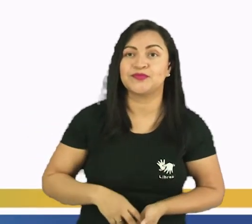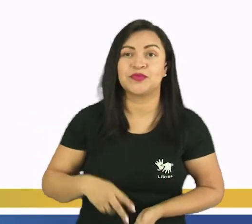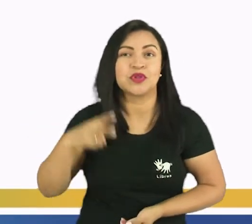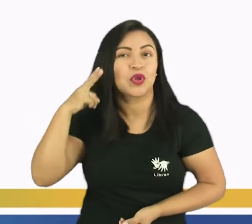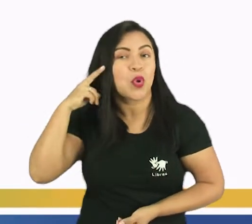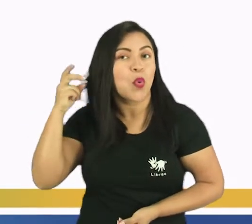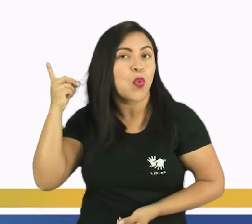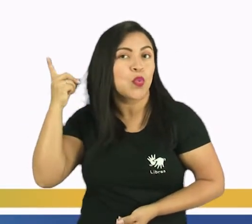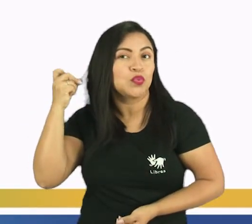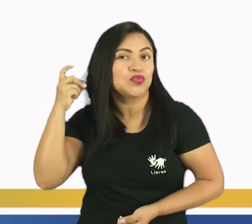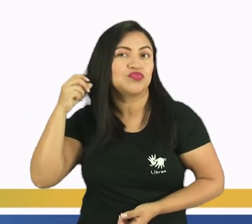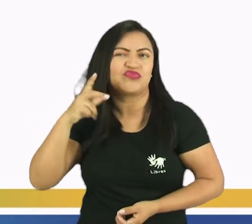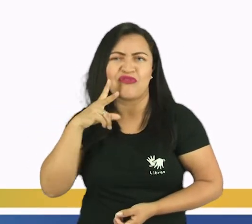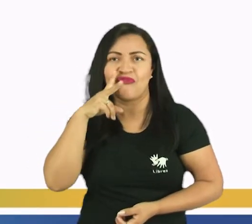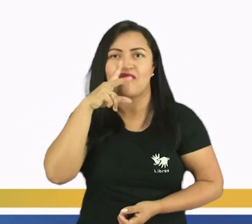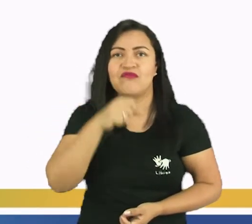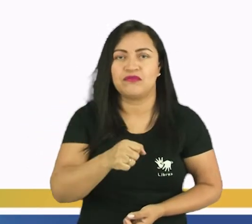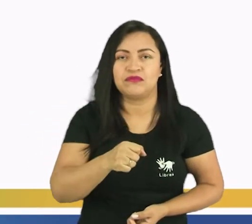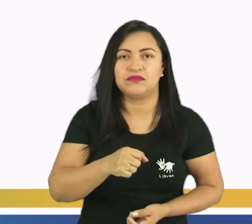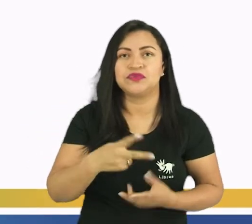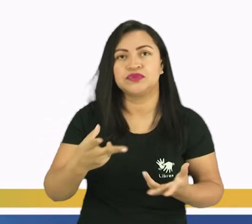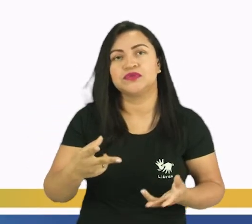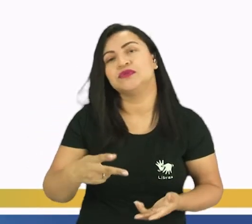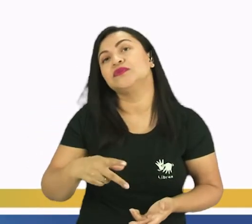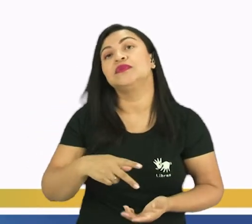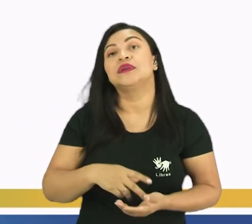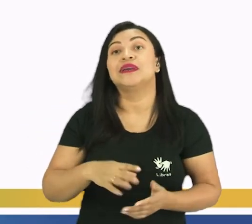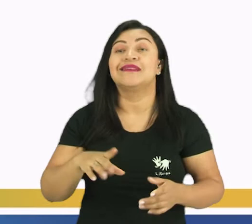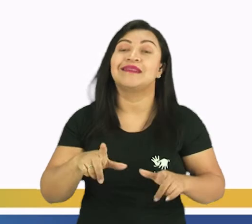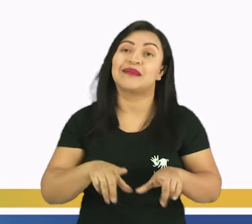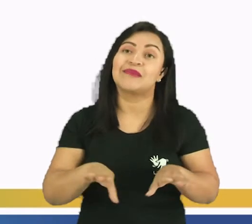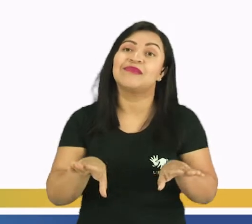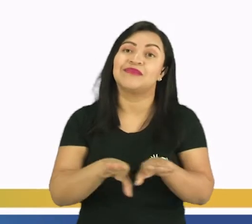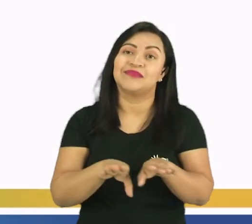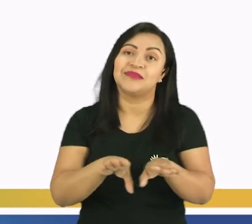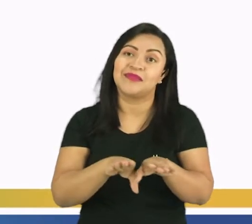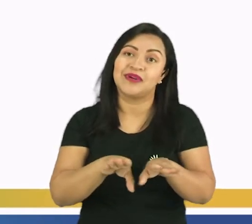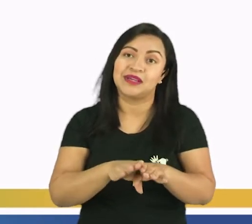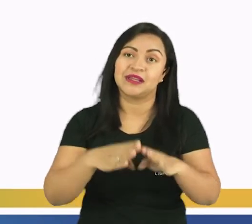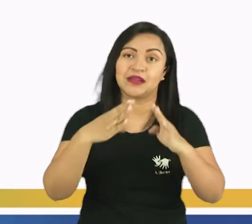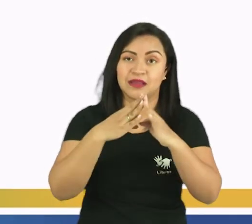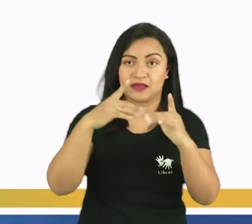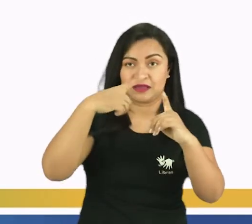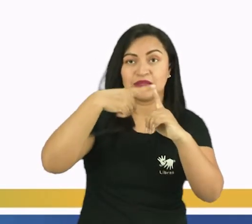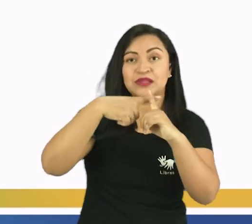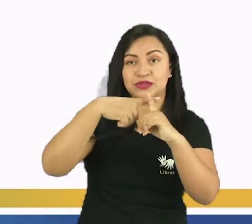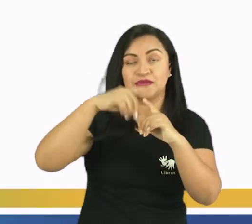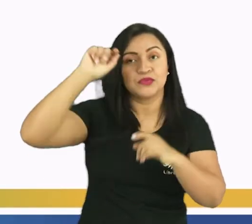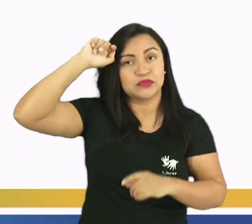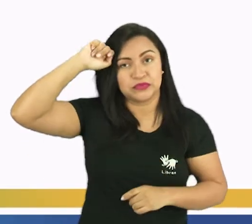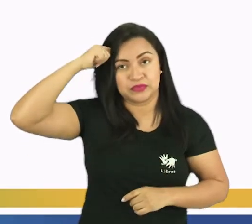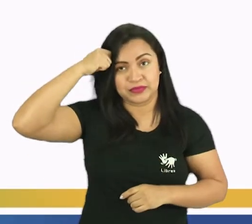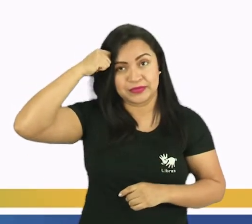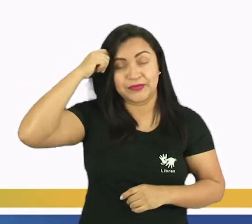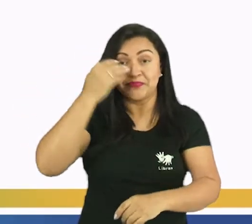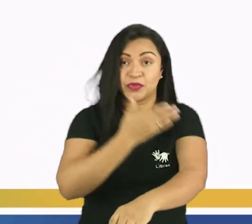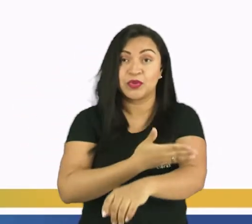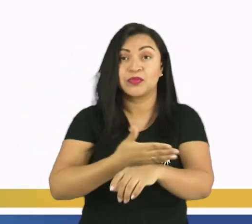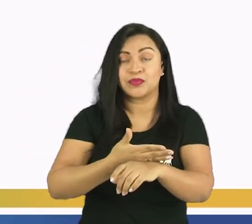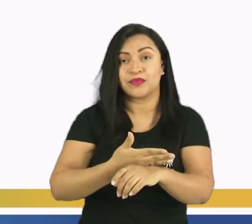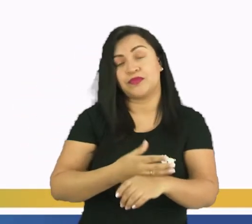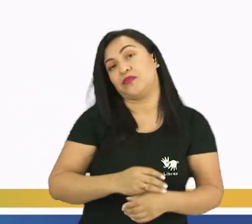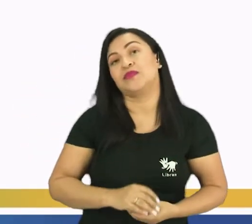as fertilidades, e também para a cultura ritualística que é muito presente no cotidiano do povo negro. O branco influi